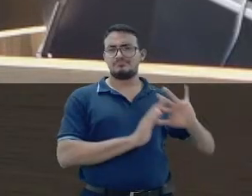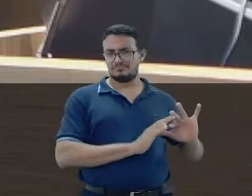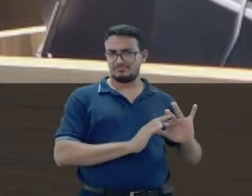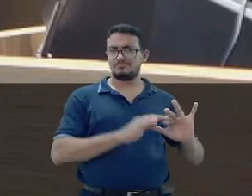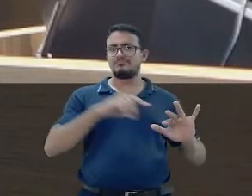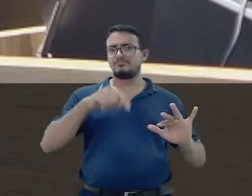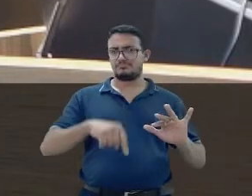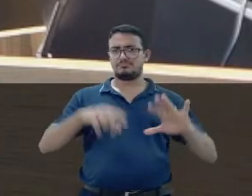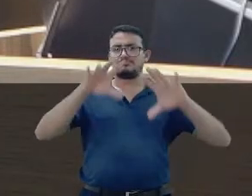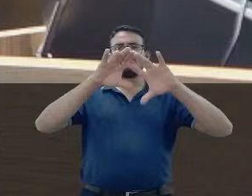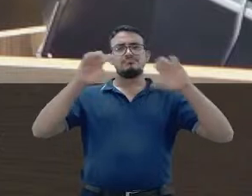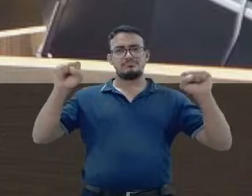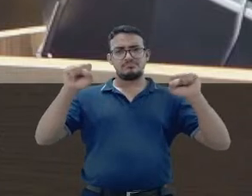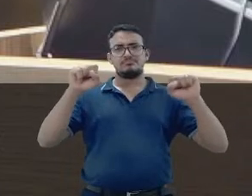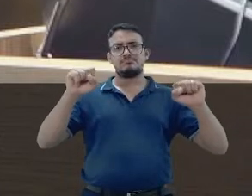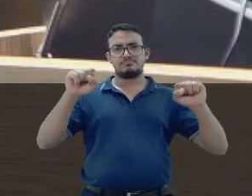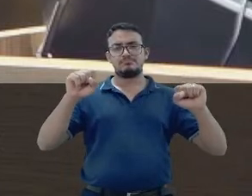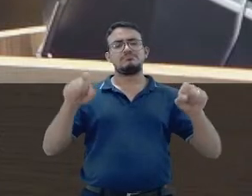do TST.